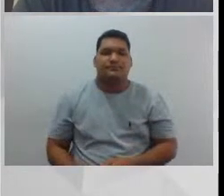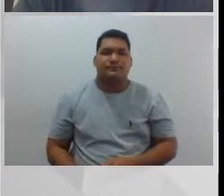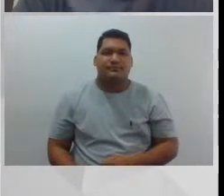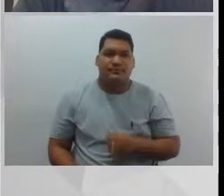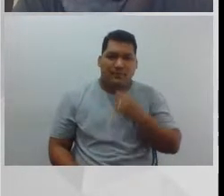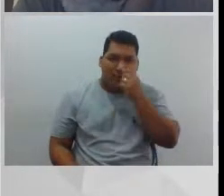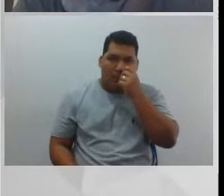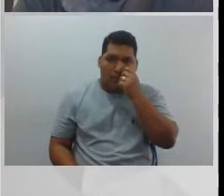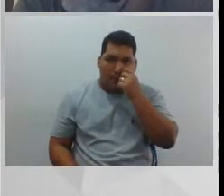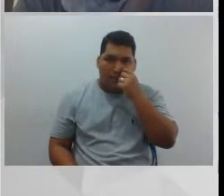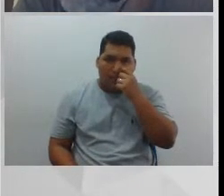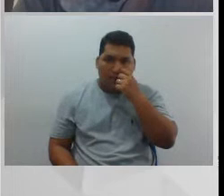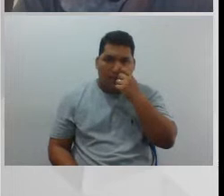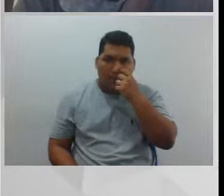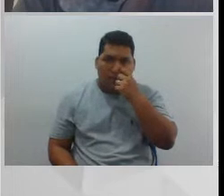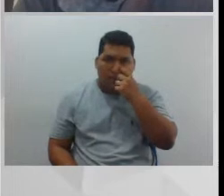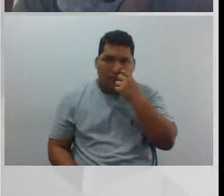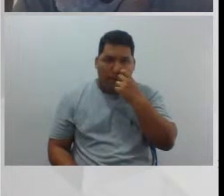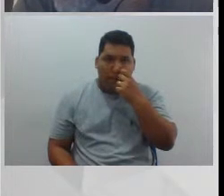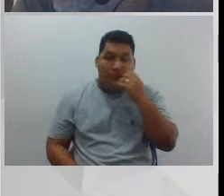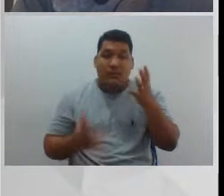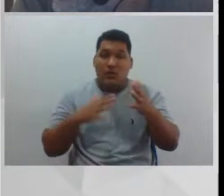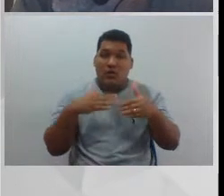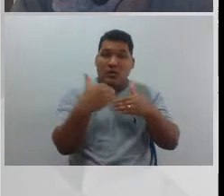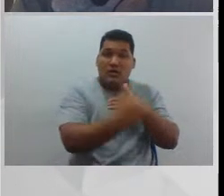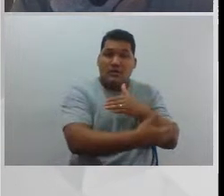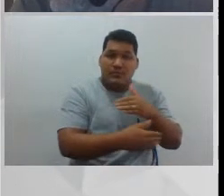Mas daqui a pouco a gente fala um pouco mais sobre isso.